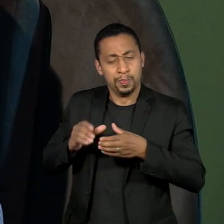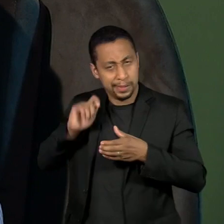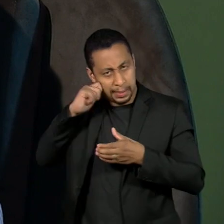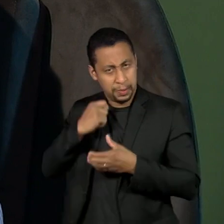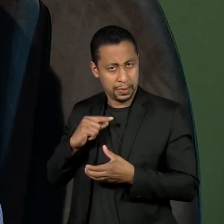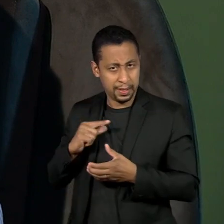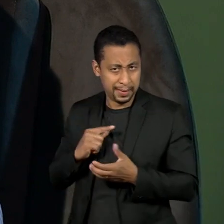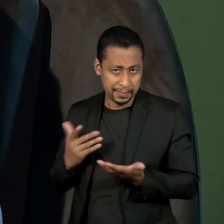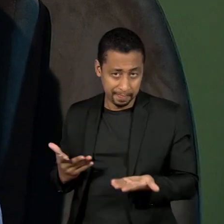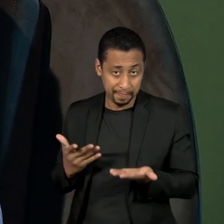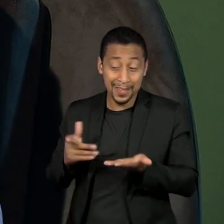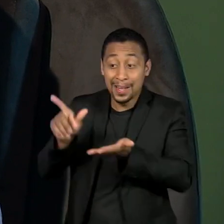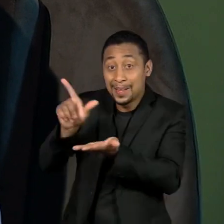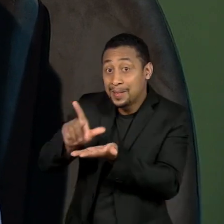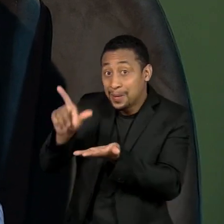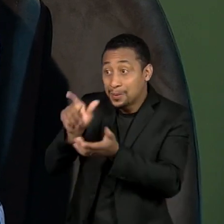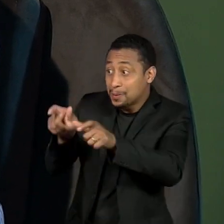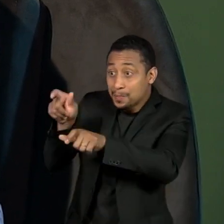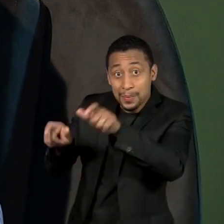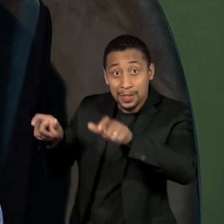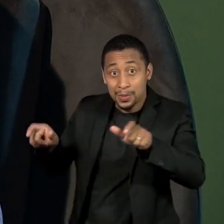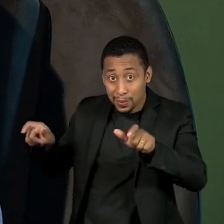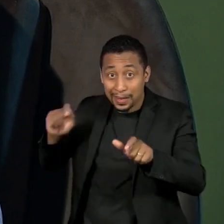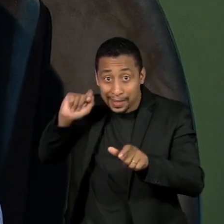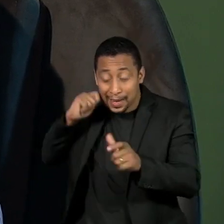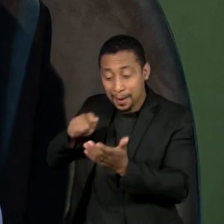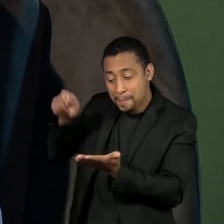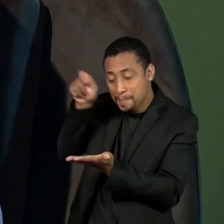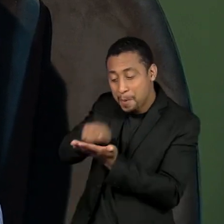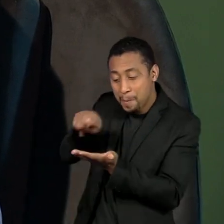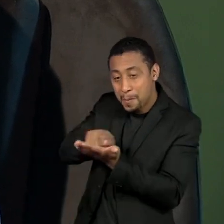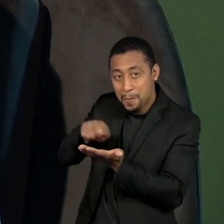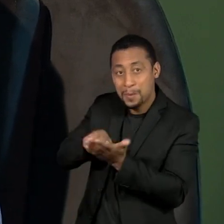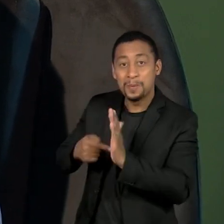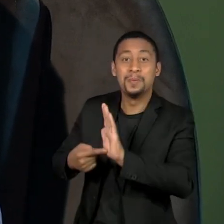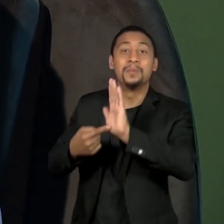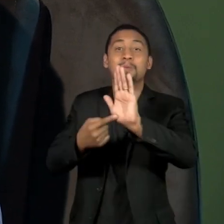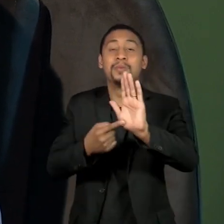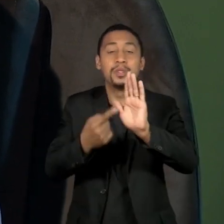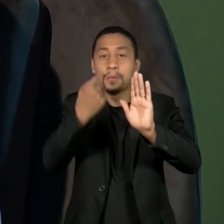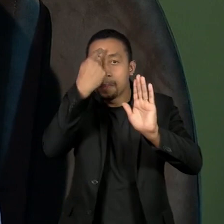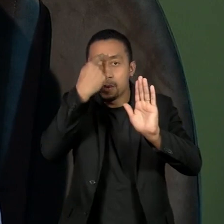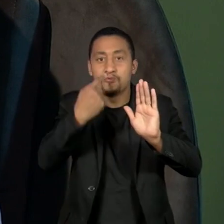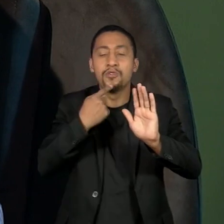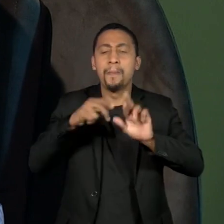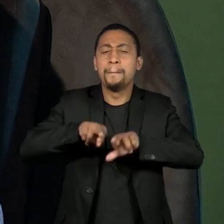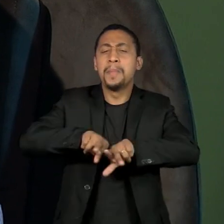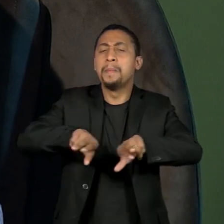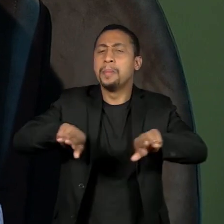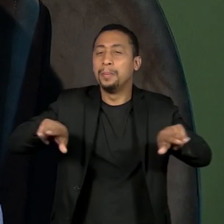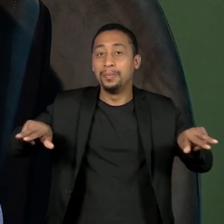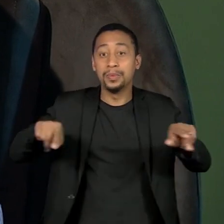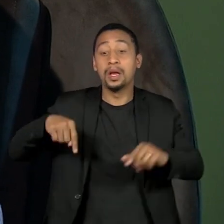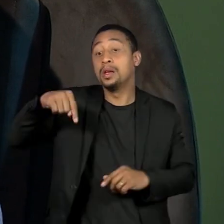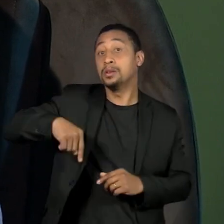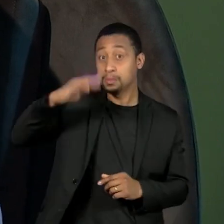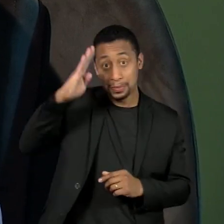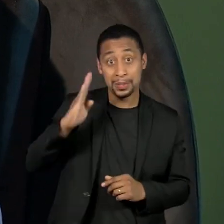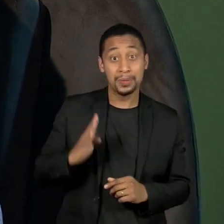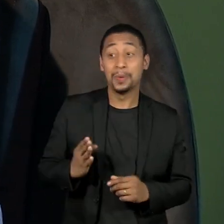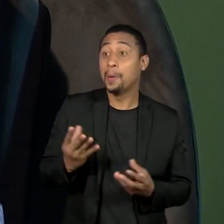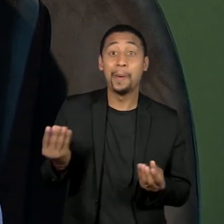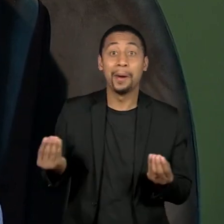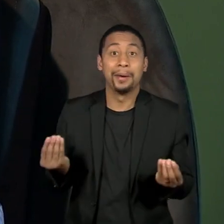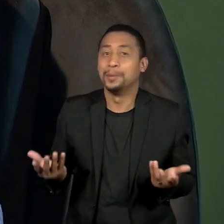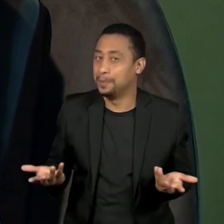negra a gente consegue acessar esses diversos perfis de como ser negro no Brasil, né?